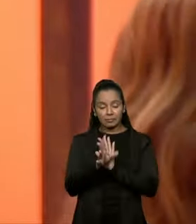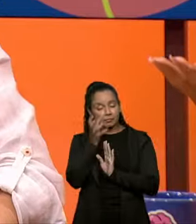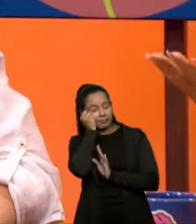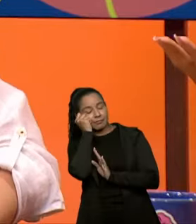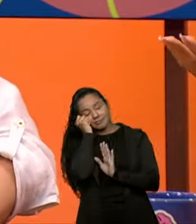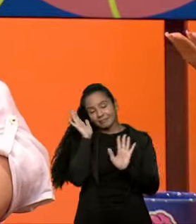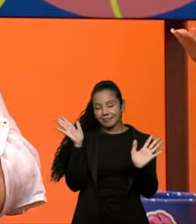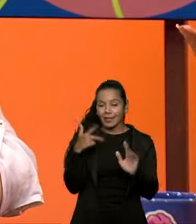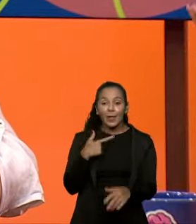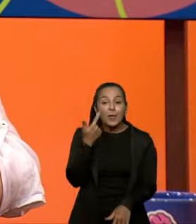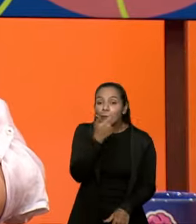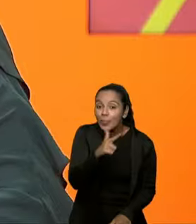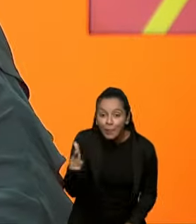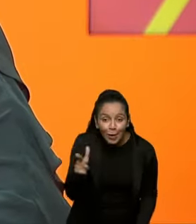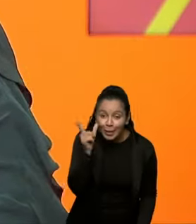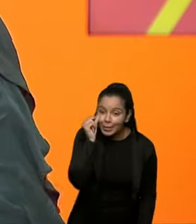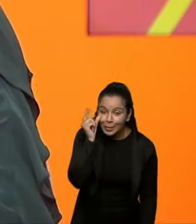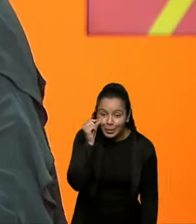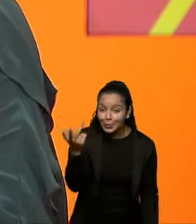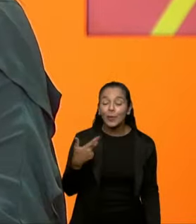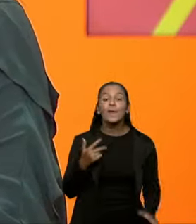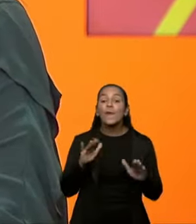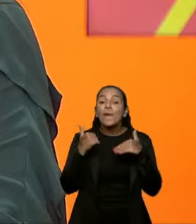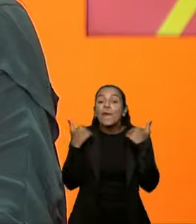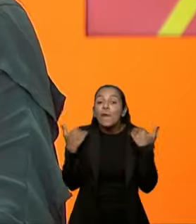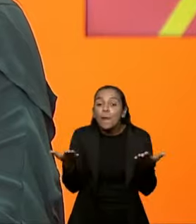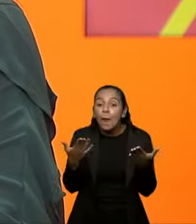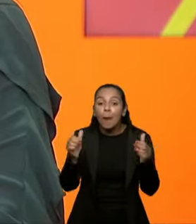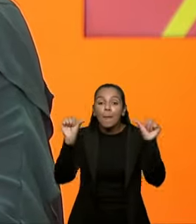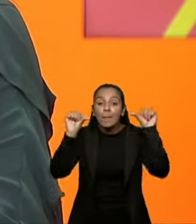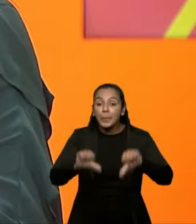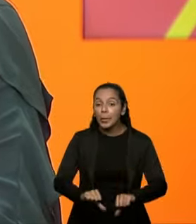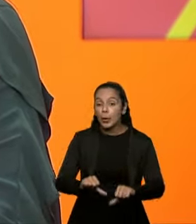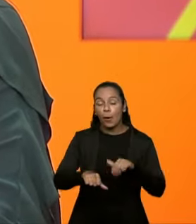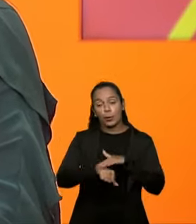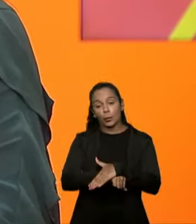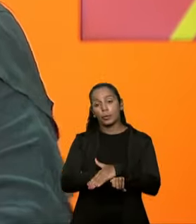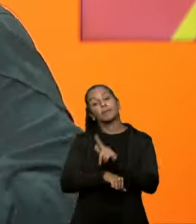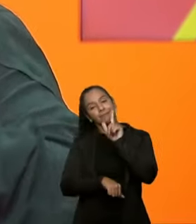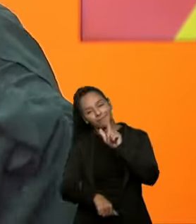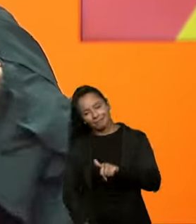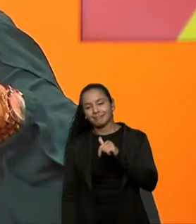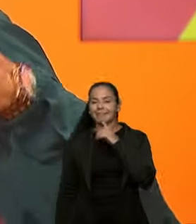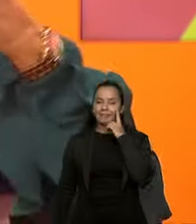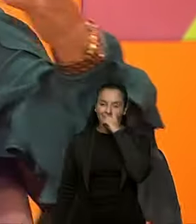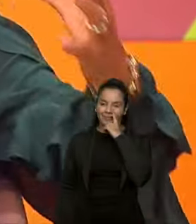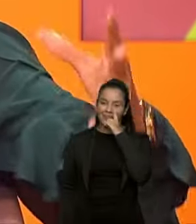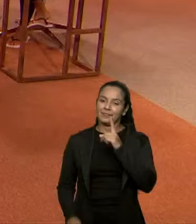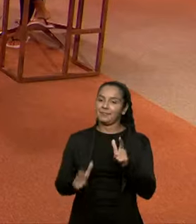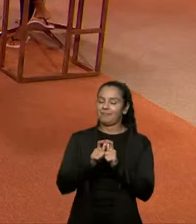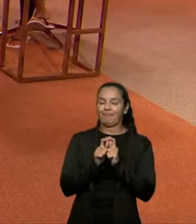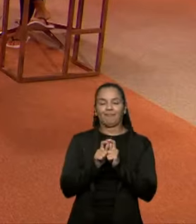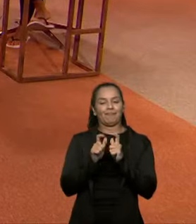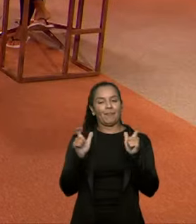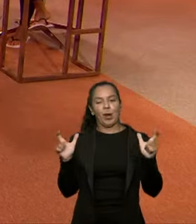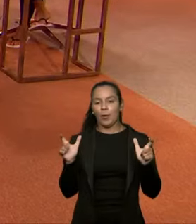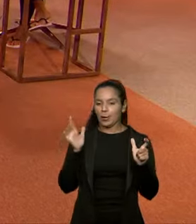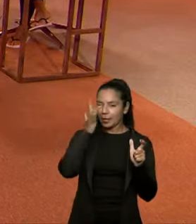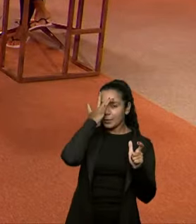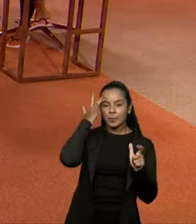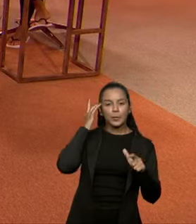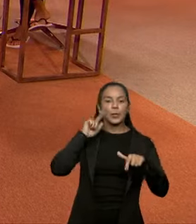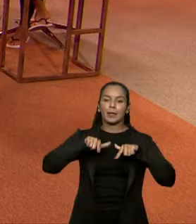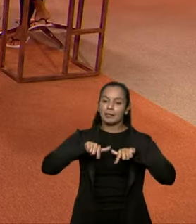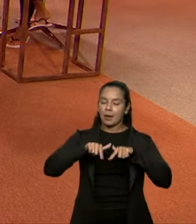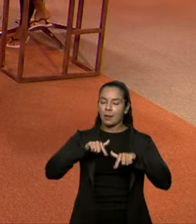ter sono. Qual é a pior noite? É o domingo. Para a maioria das pessoas que trabalham